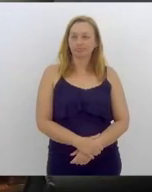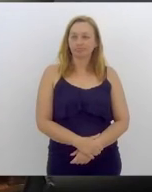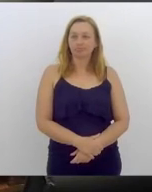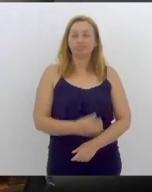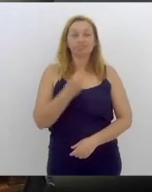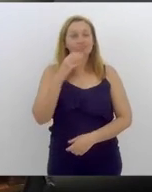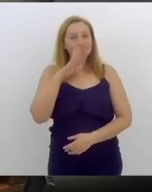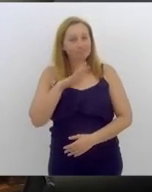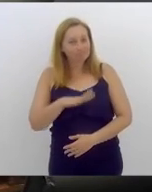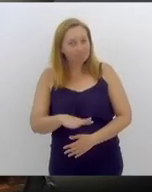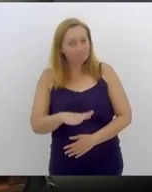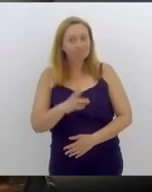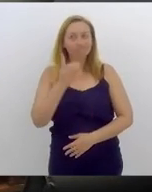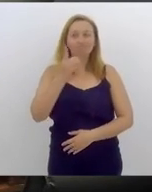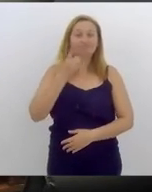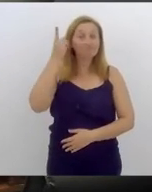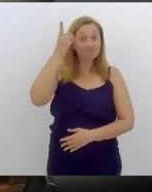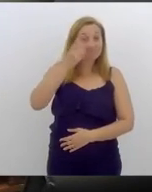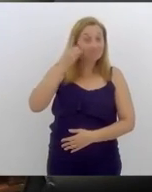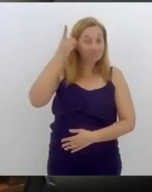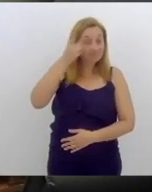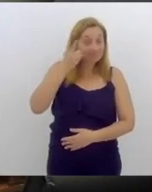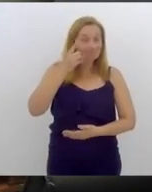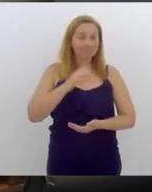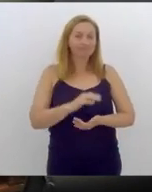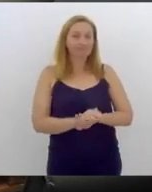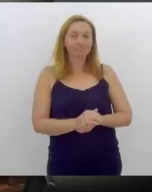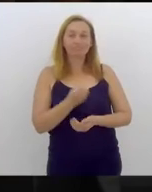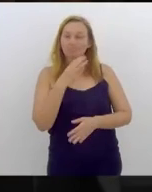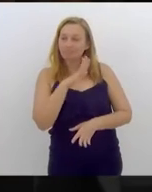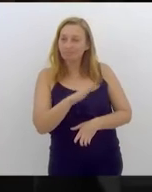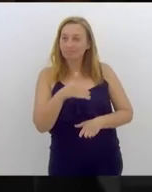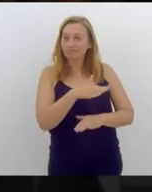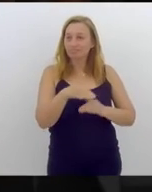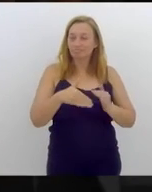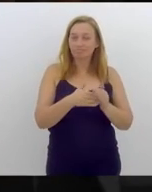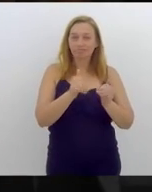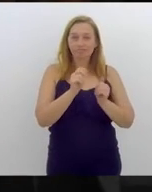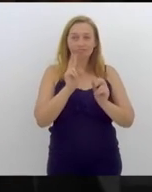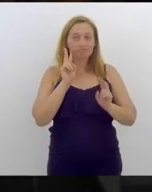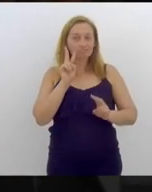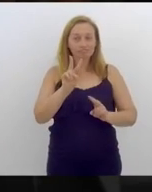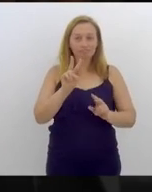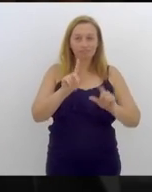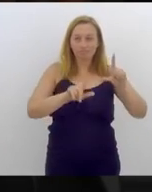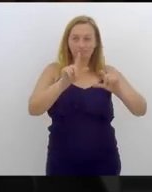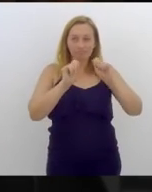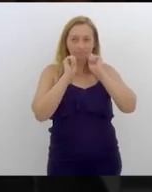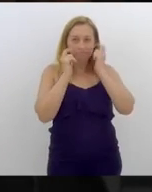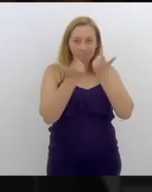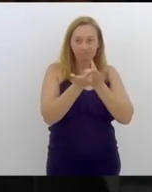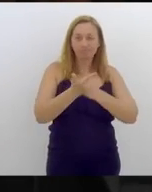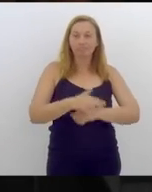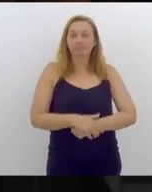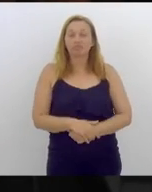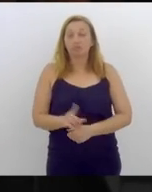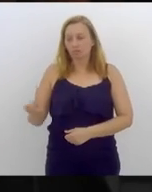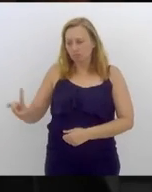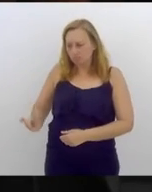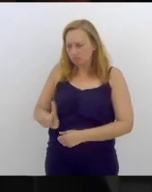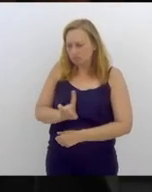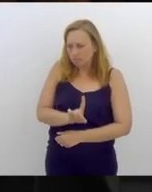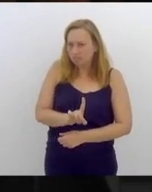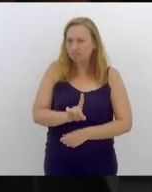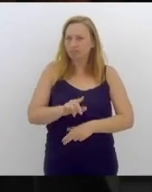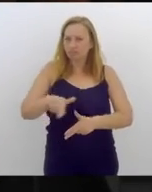Boa tarde deputados deputadas Boa tarde a todos aqueles que nos assistem pela TV alerj hoje eu venho A Tribuna